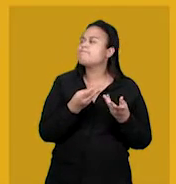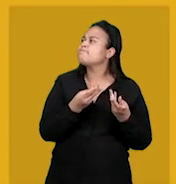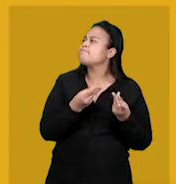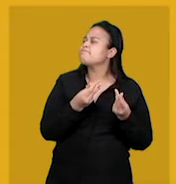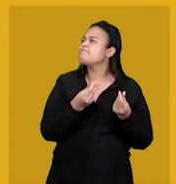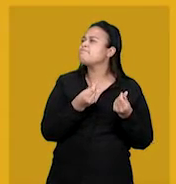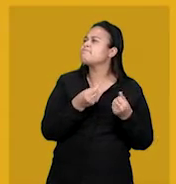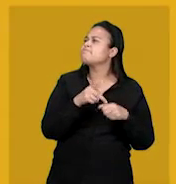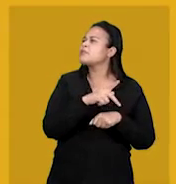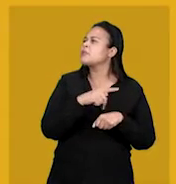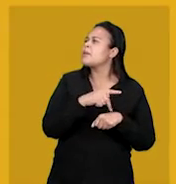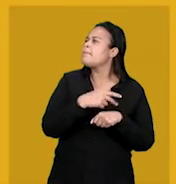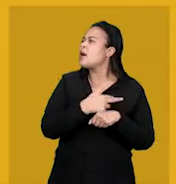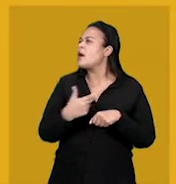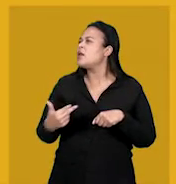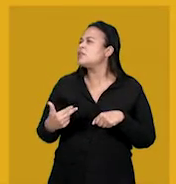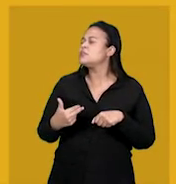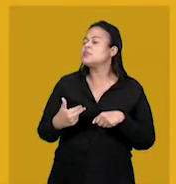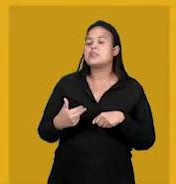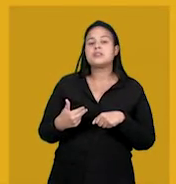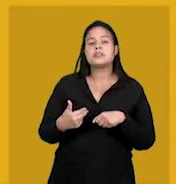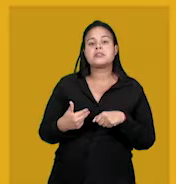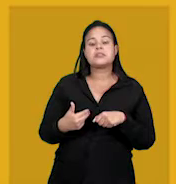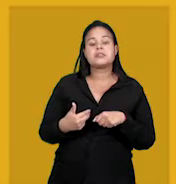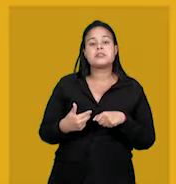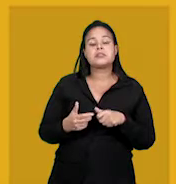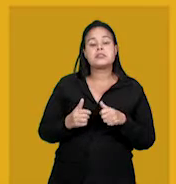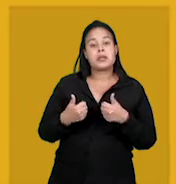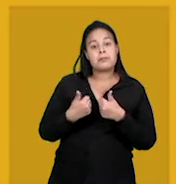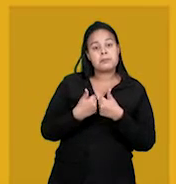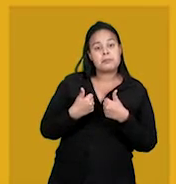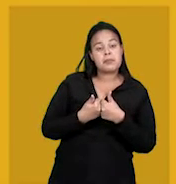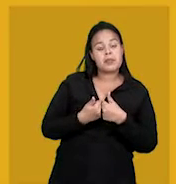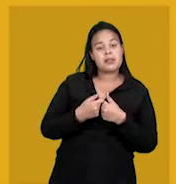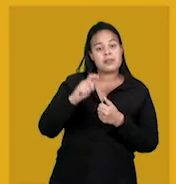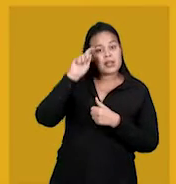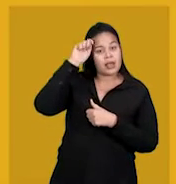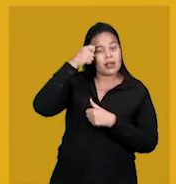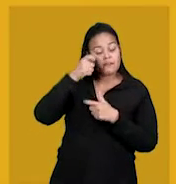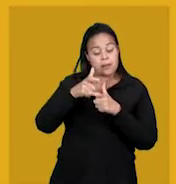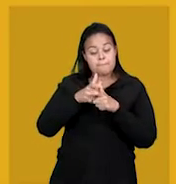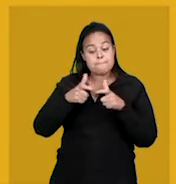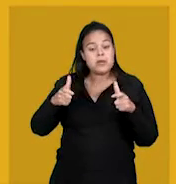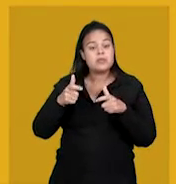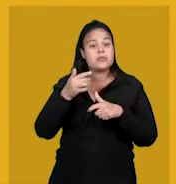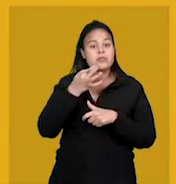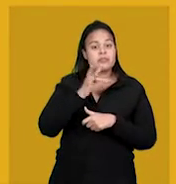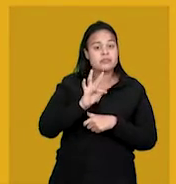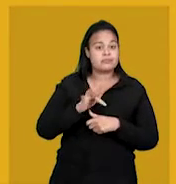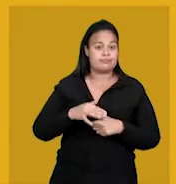de países aqui no interior da África que são maiores do que a França.